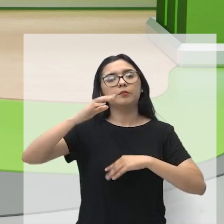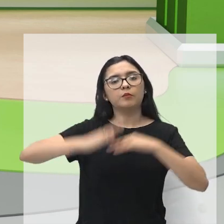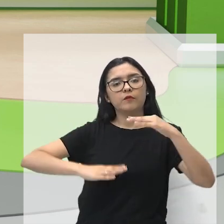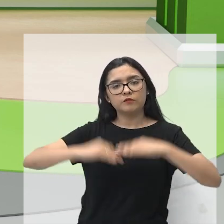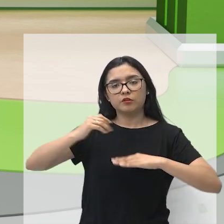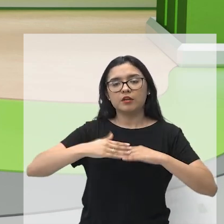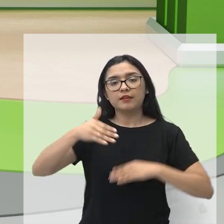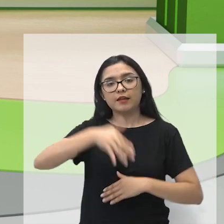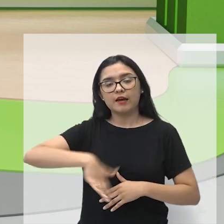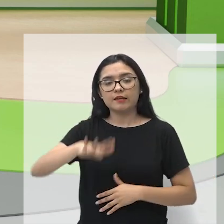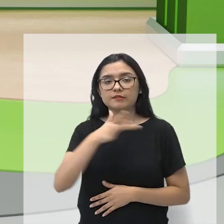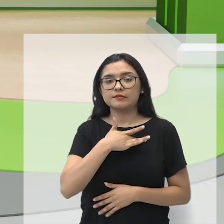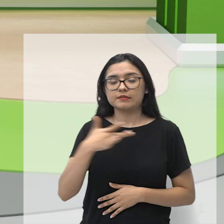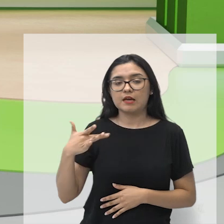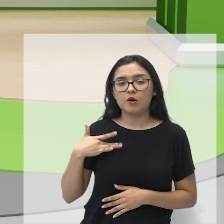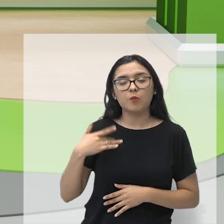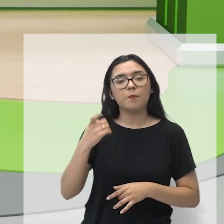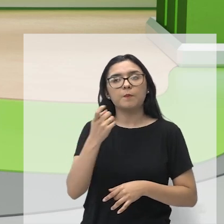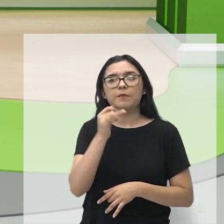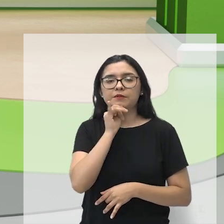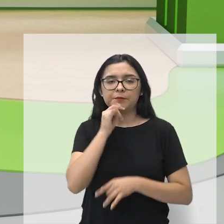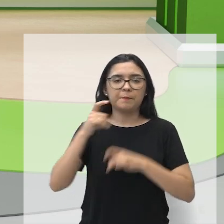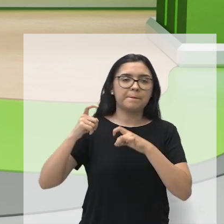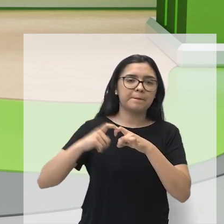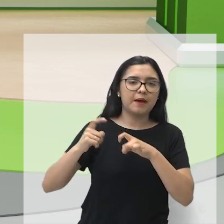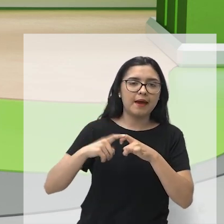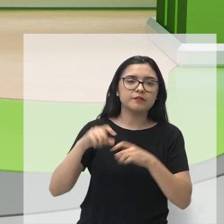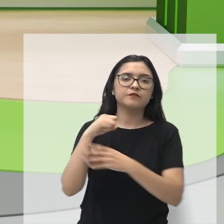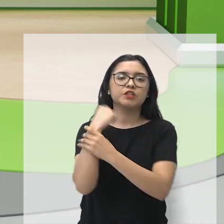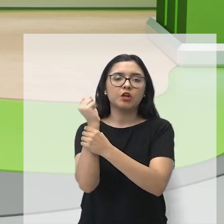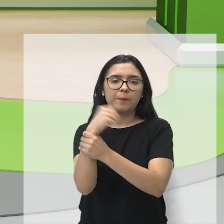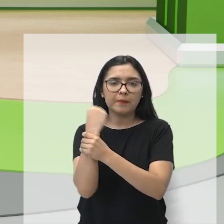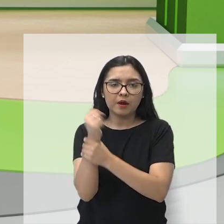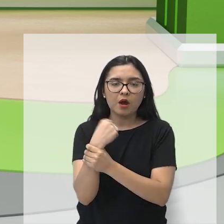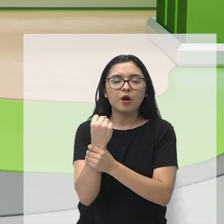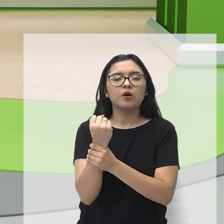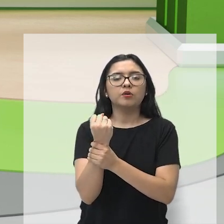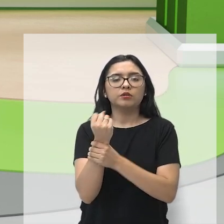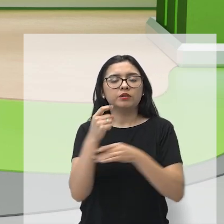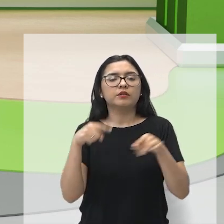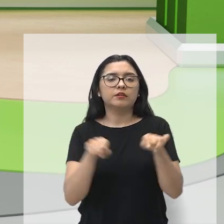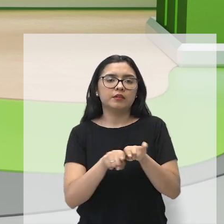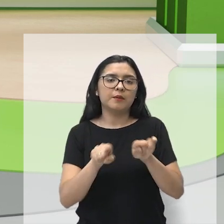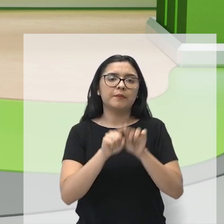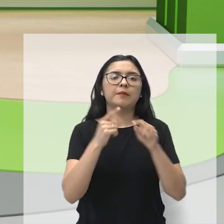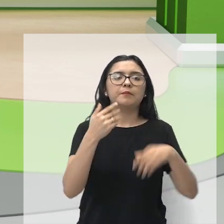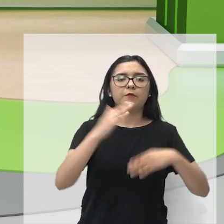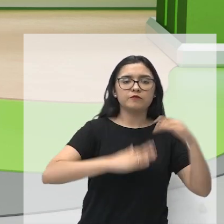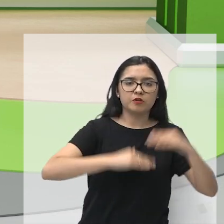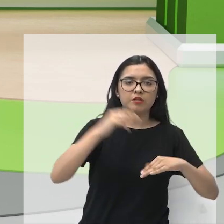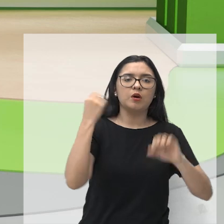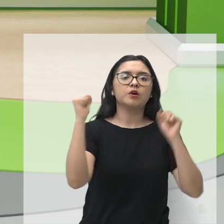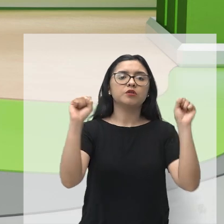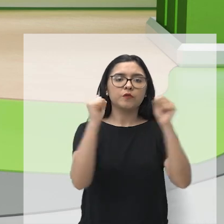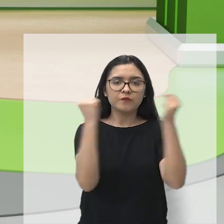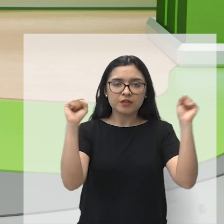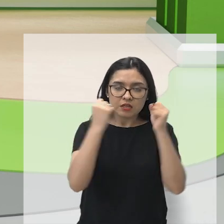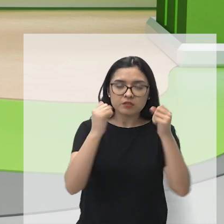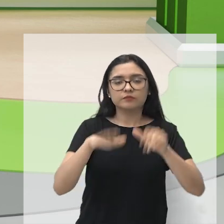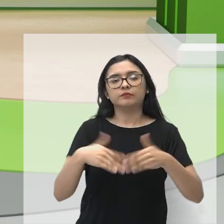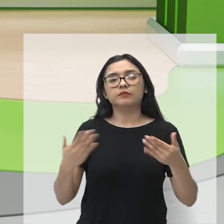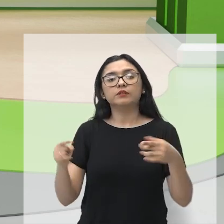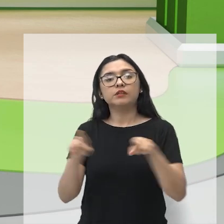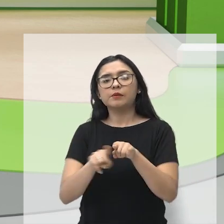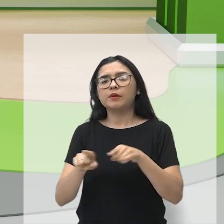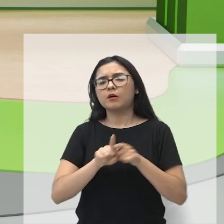profissionais da área da saúde, como médicos, fisioterapeutas, educadores físicos, mas